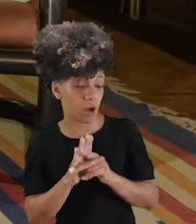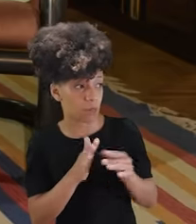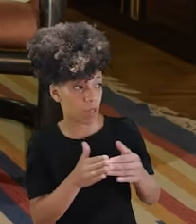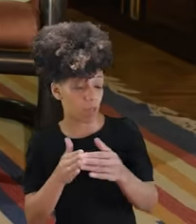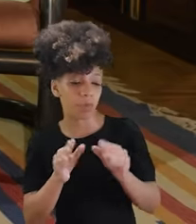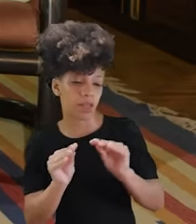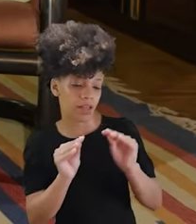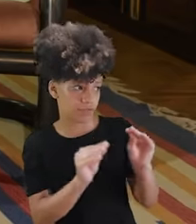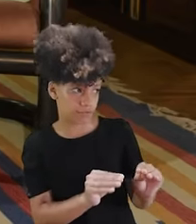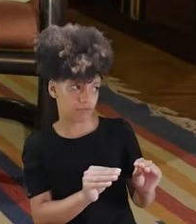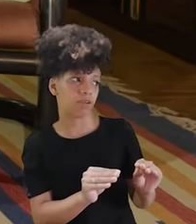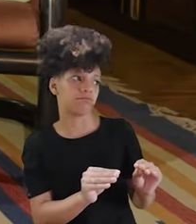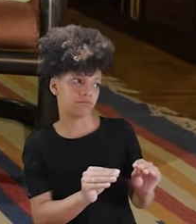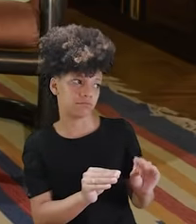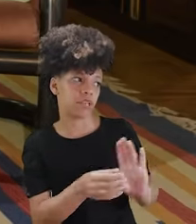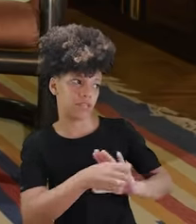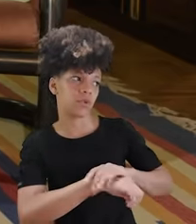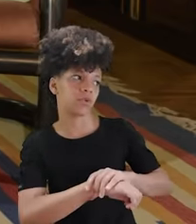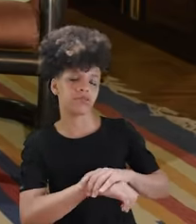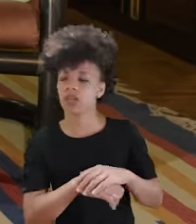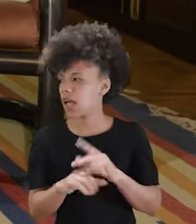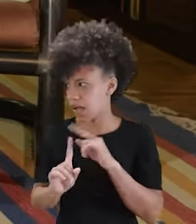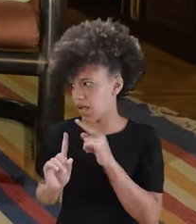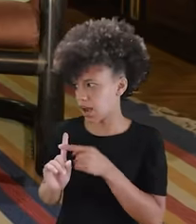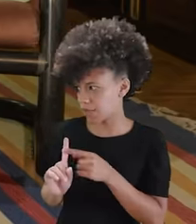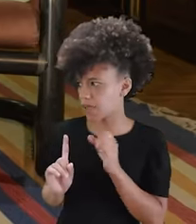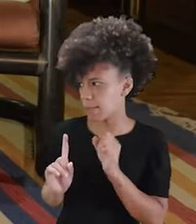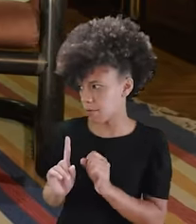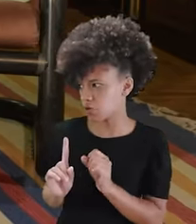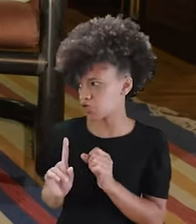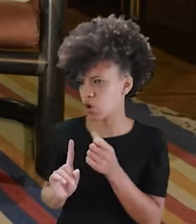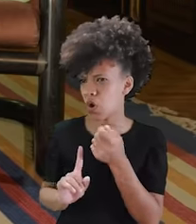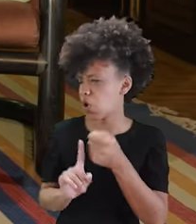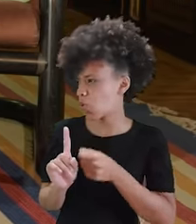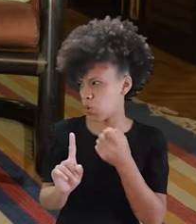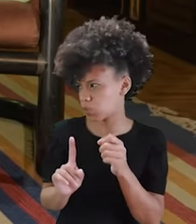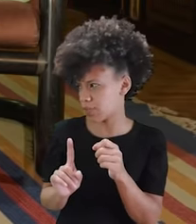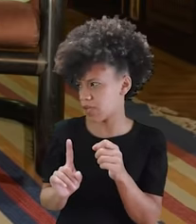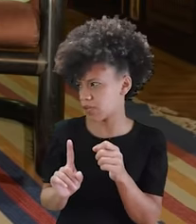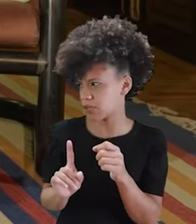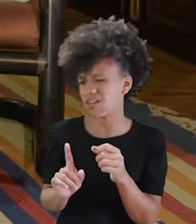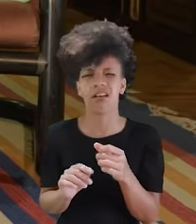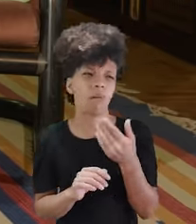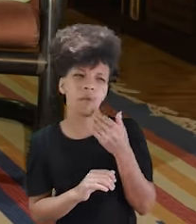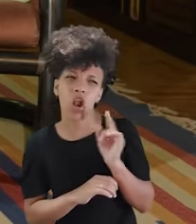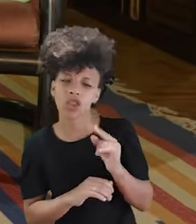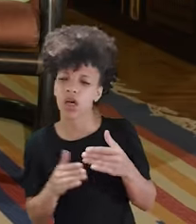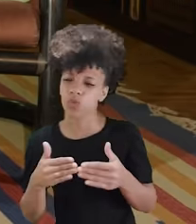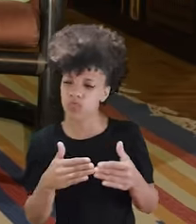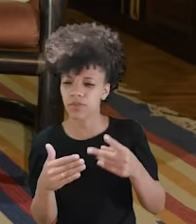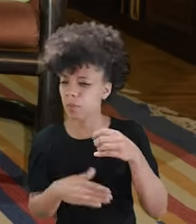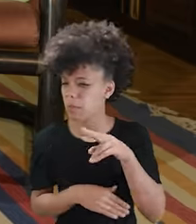depois dos 8 meses fazer uma viagem eu falo melhor não vai nascer aqui no meio do Porto é melhor eu sou né eu